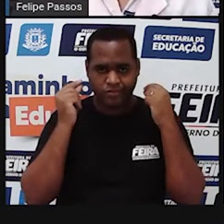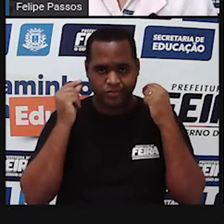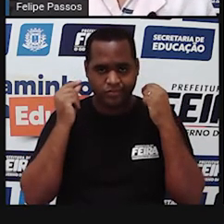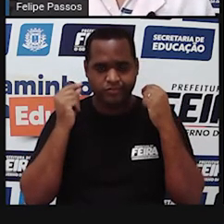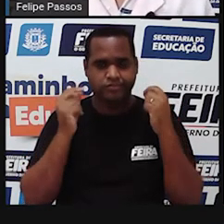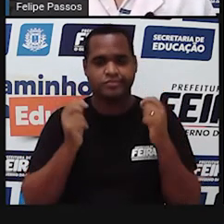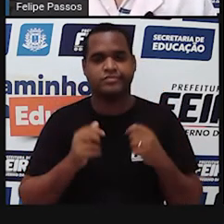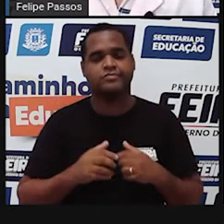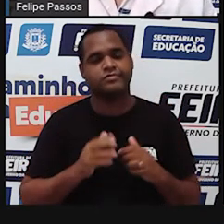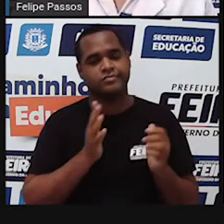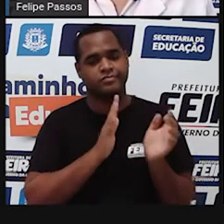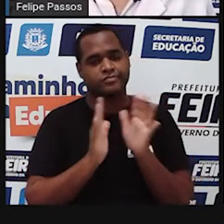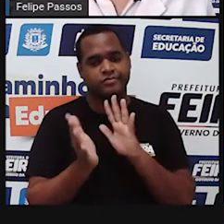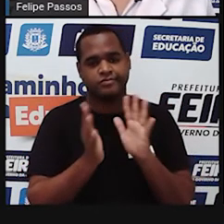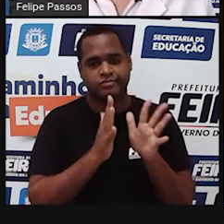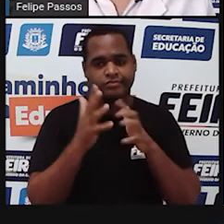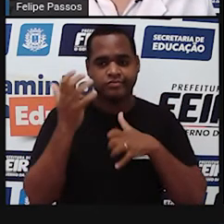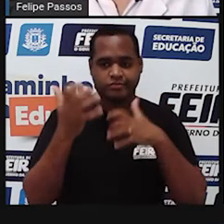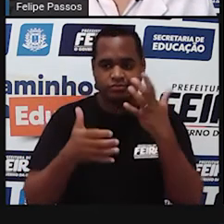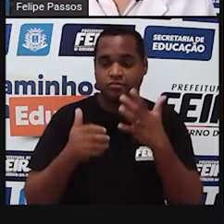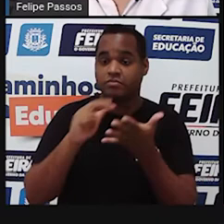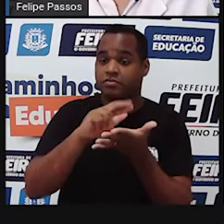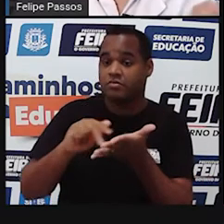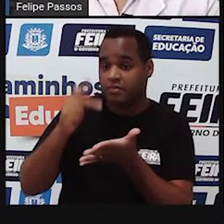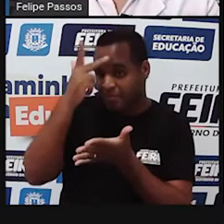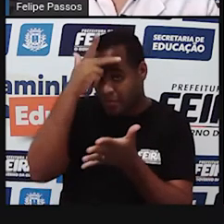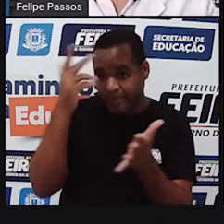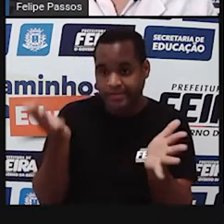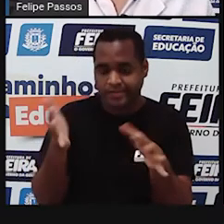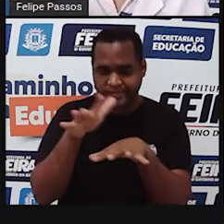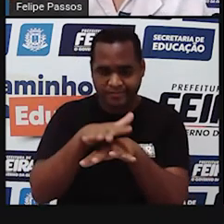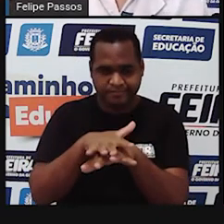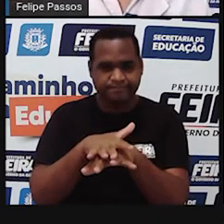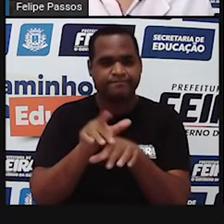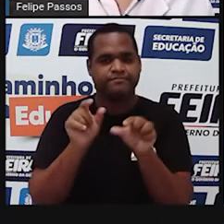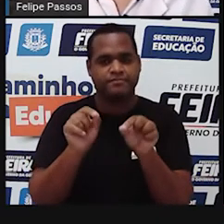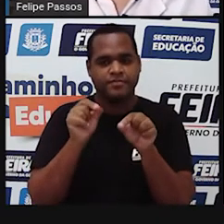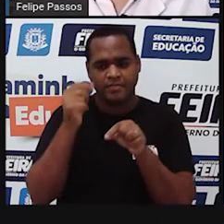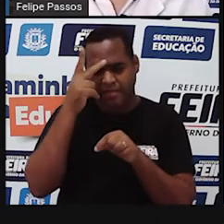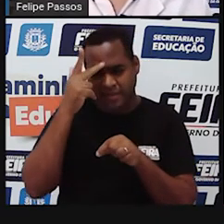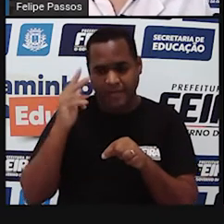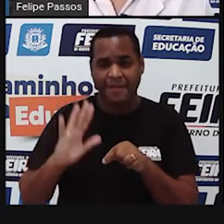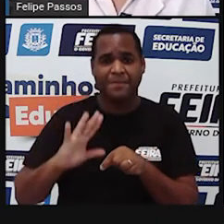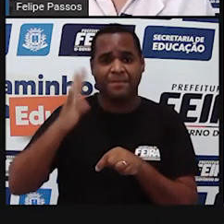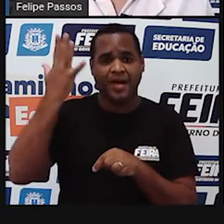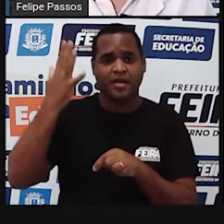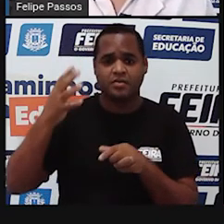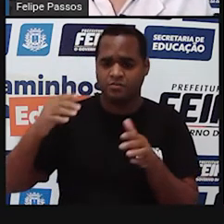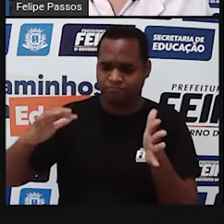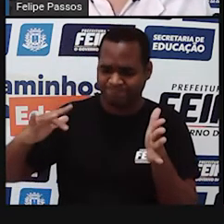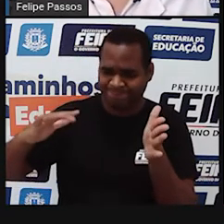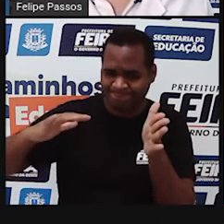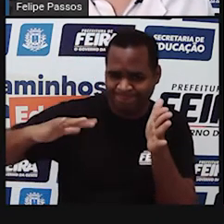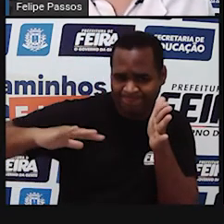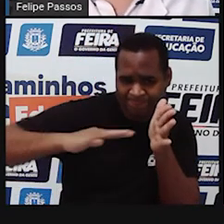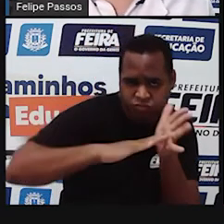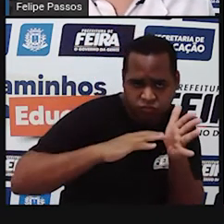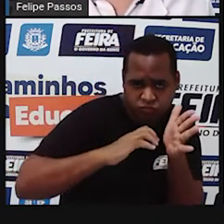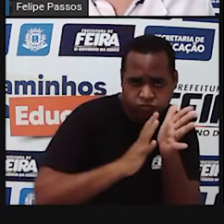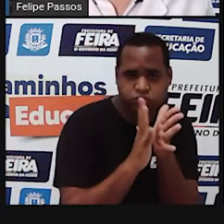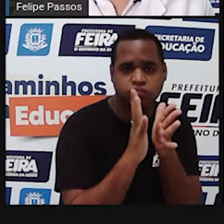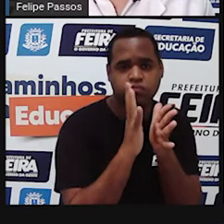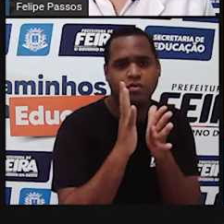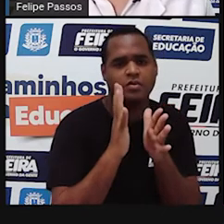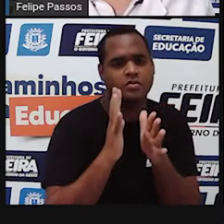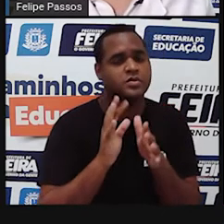meios de incluir essas pessoas. Não é porque a pessoa sofreu um acidente e, de repente, está andando agora de cadeira de